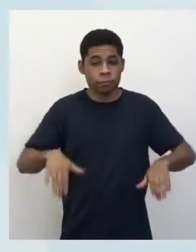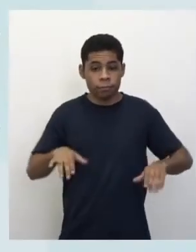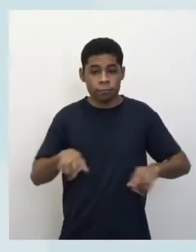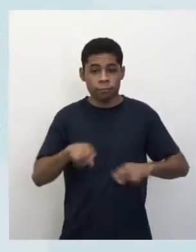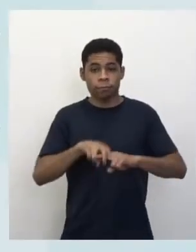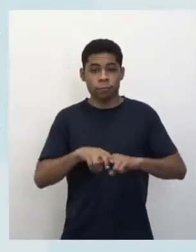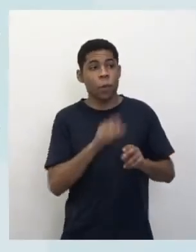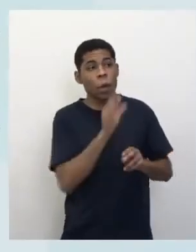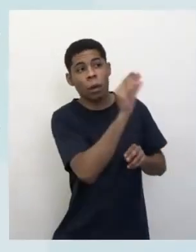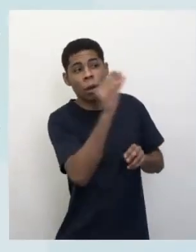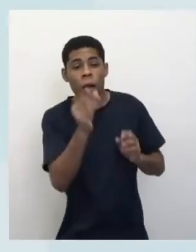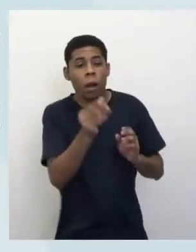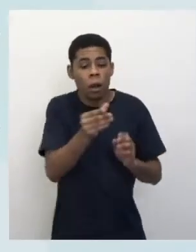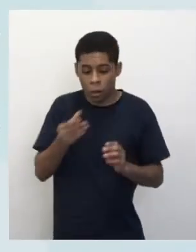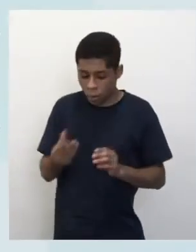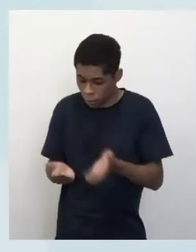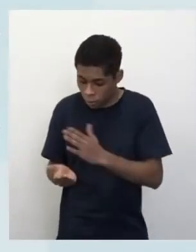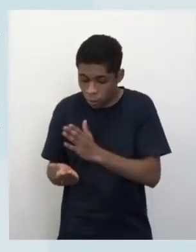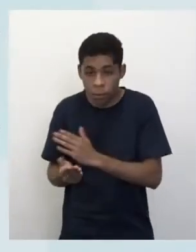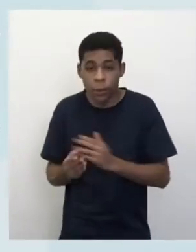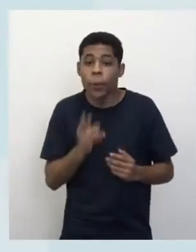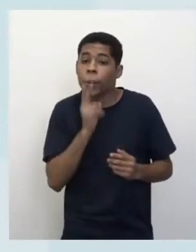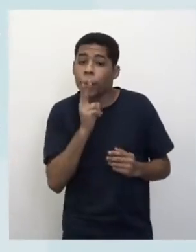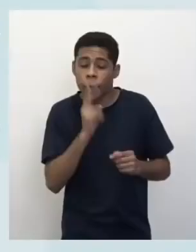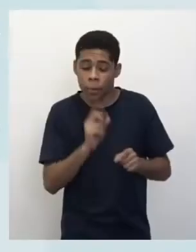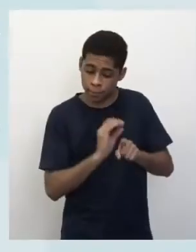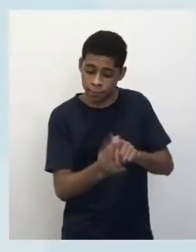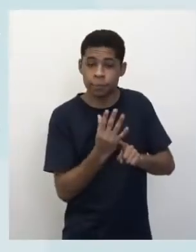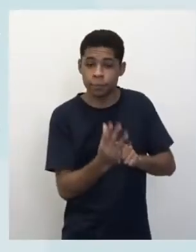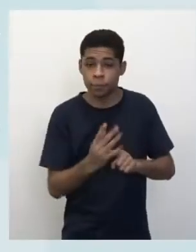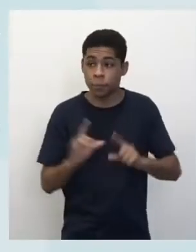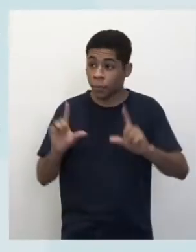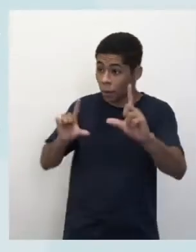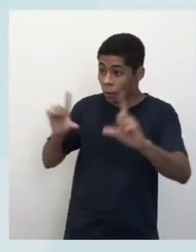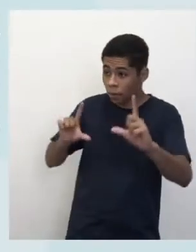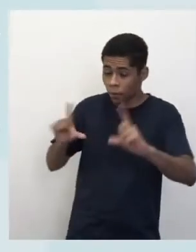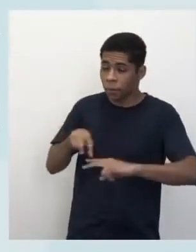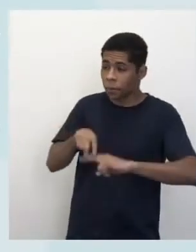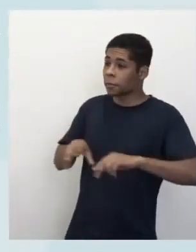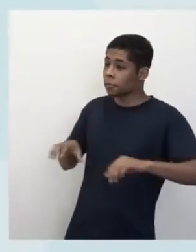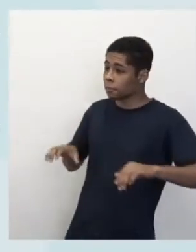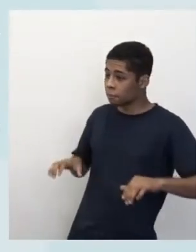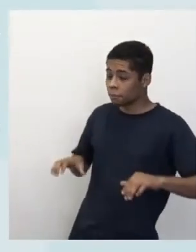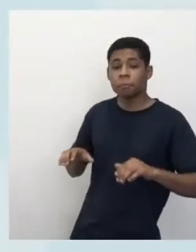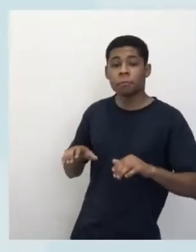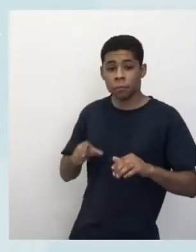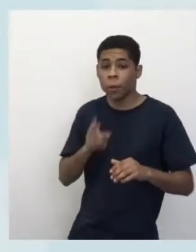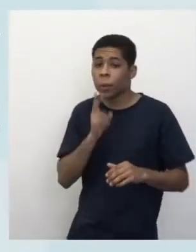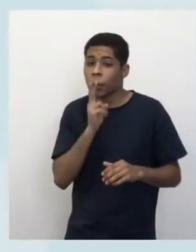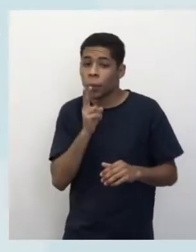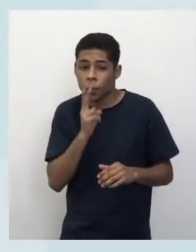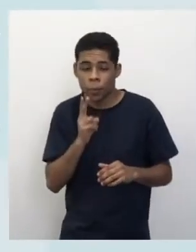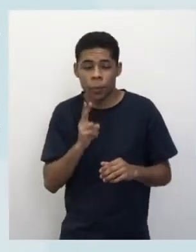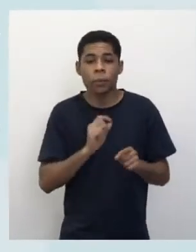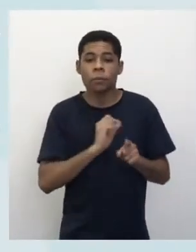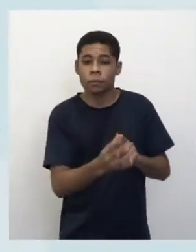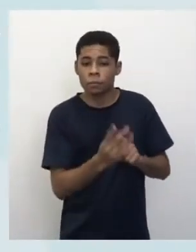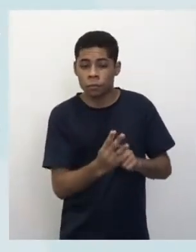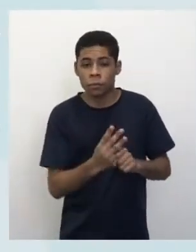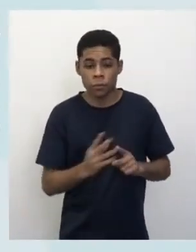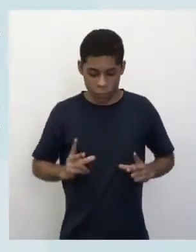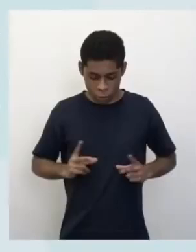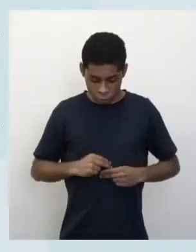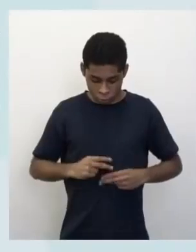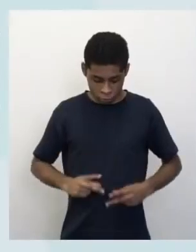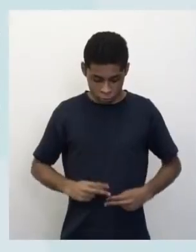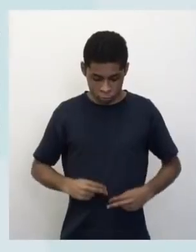livro. Cigarro e fósforo. Televisor, poltrona. Cigarro e fósforo.